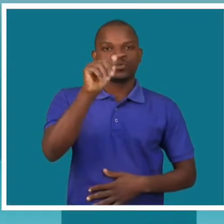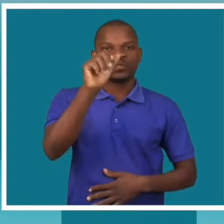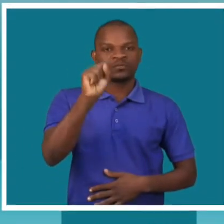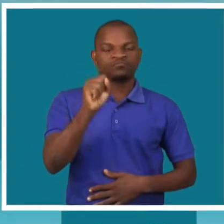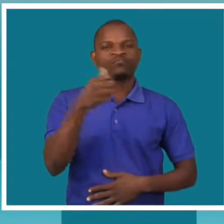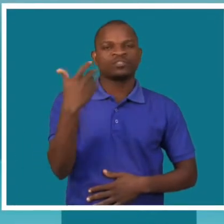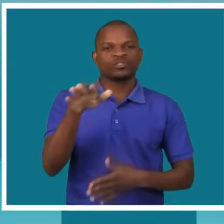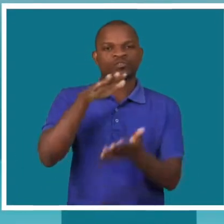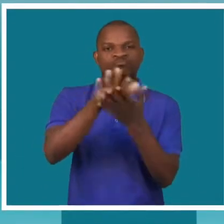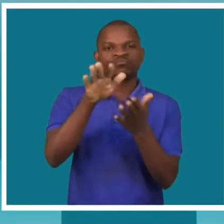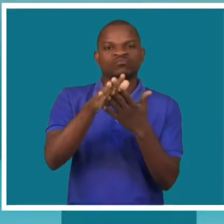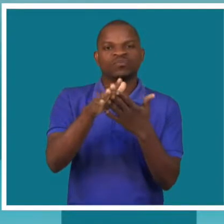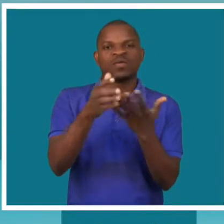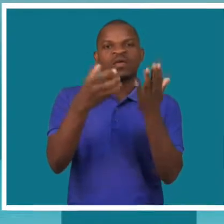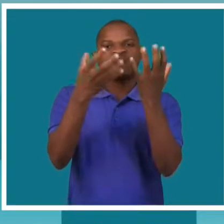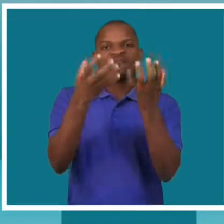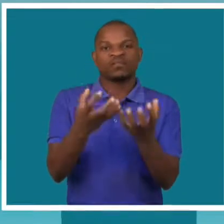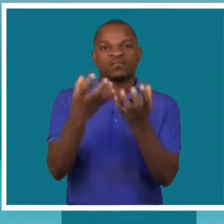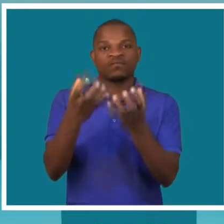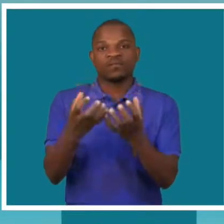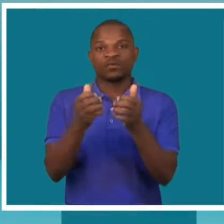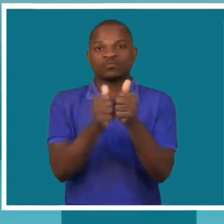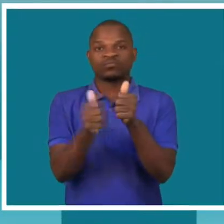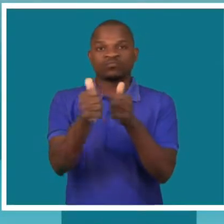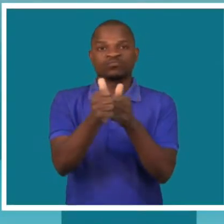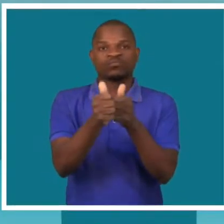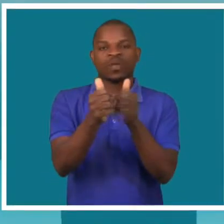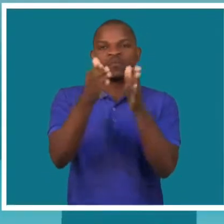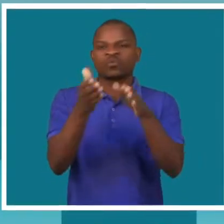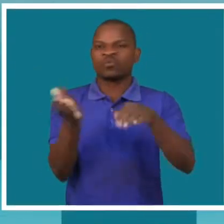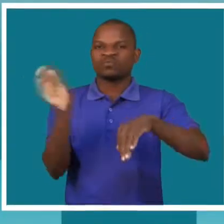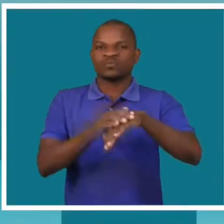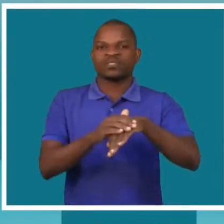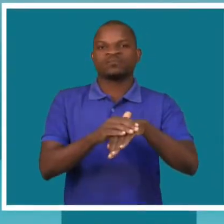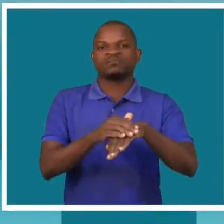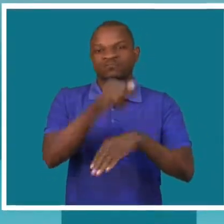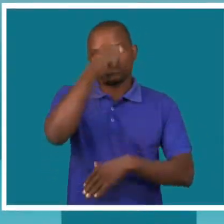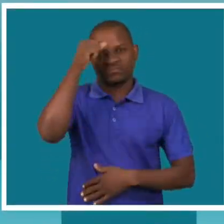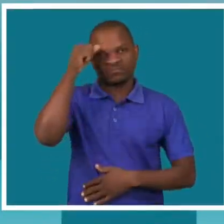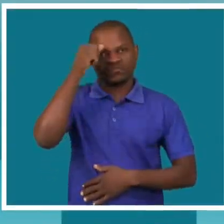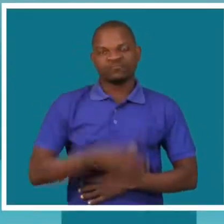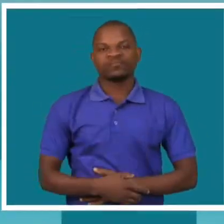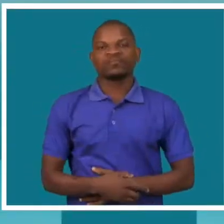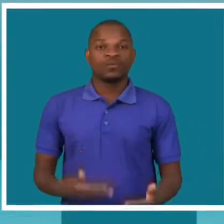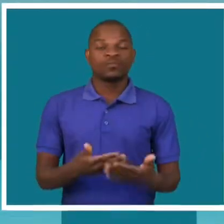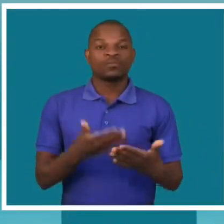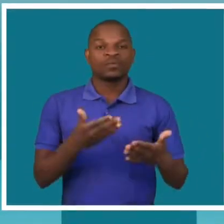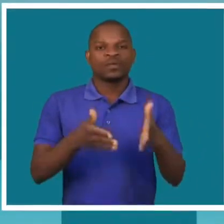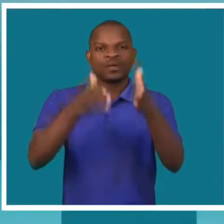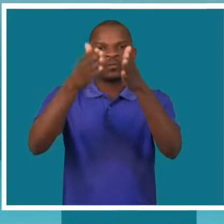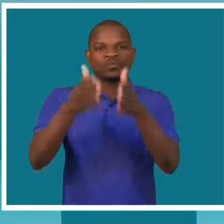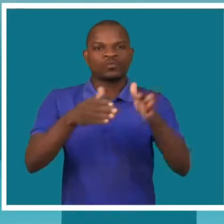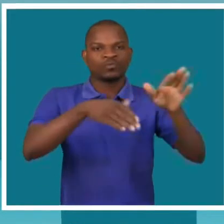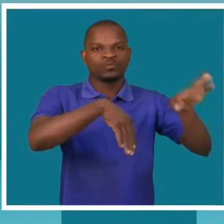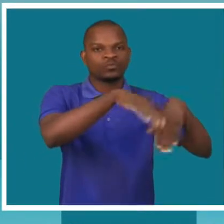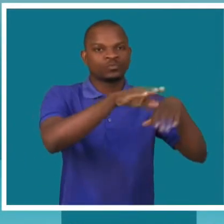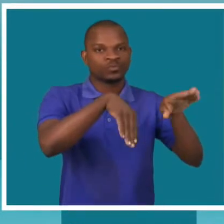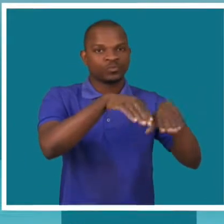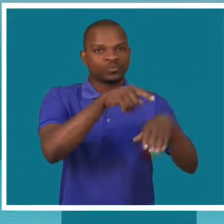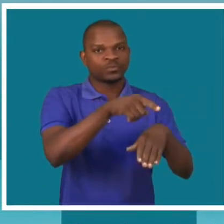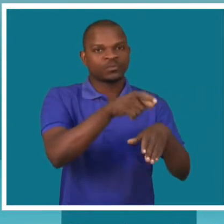FIFA, explica as desvantagens de um jogador profissional não ter agenciador. Quando um